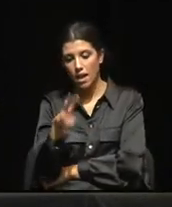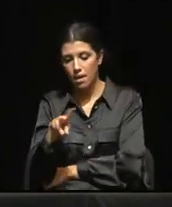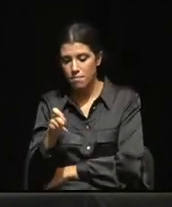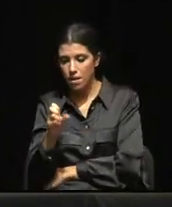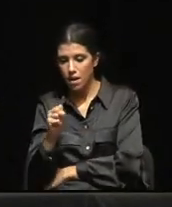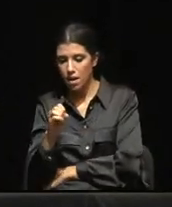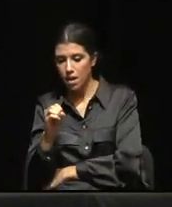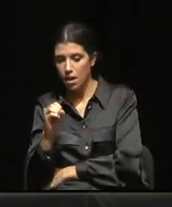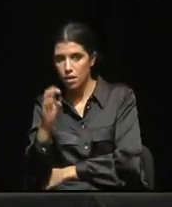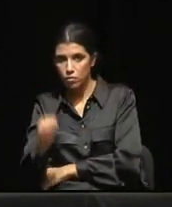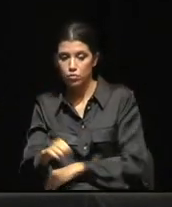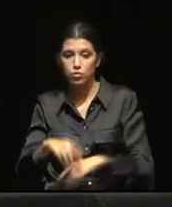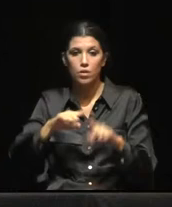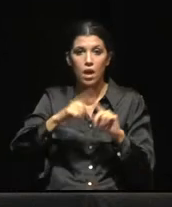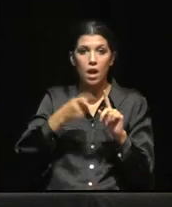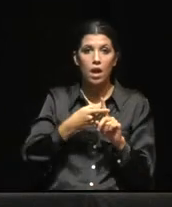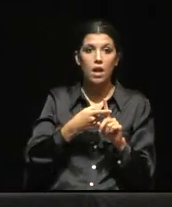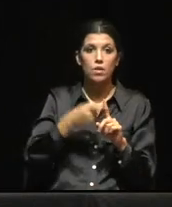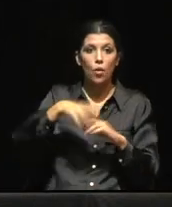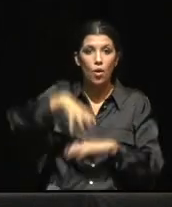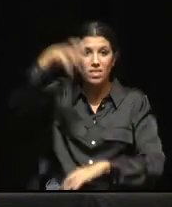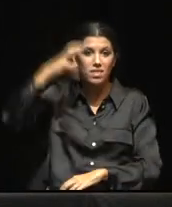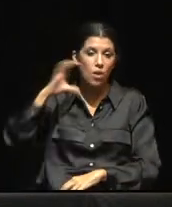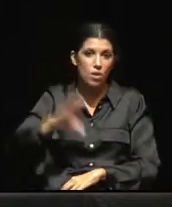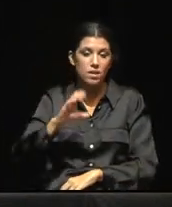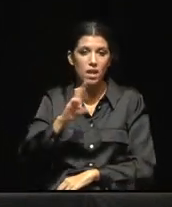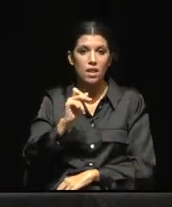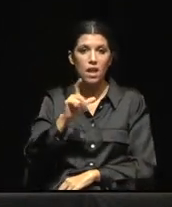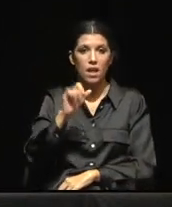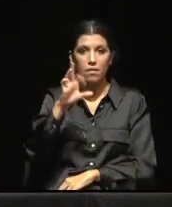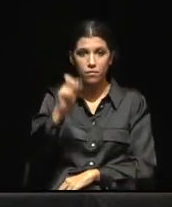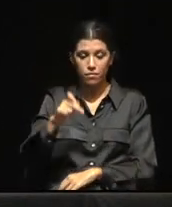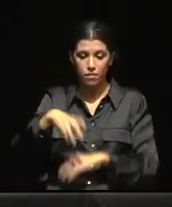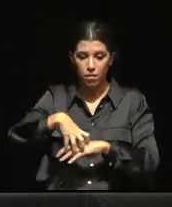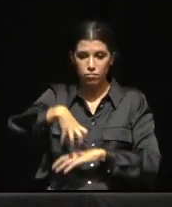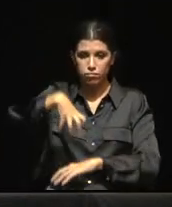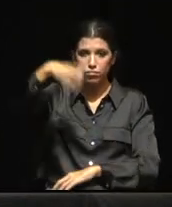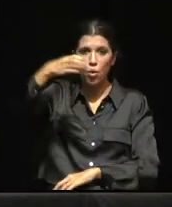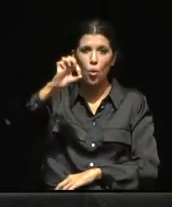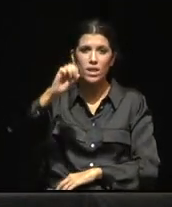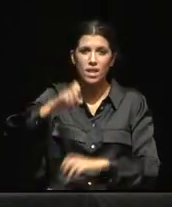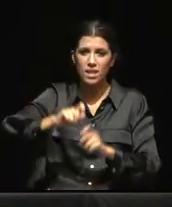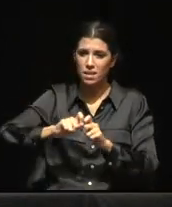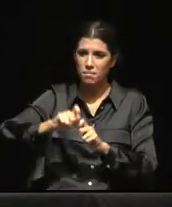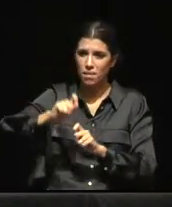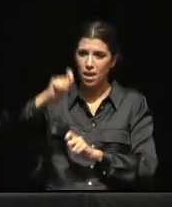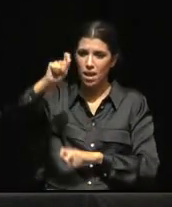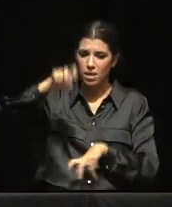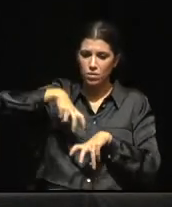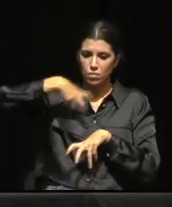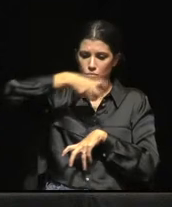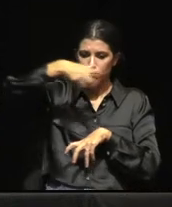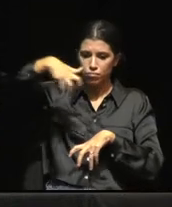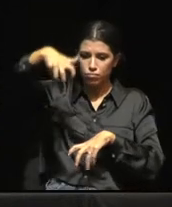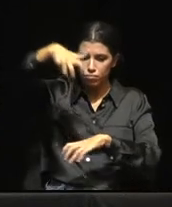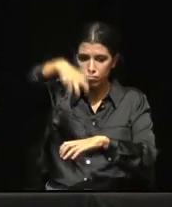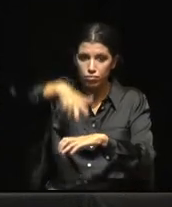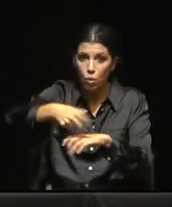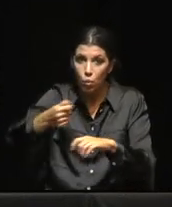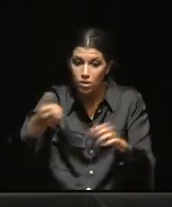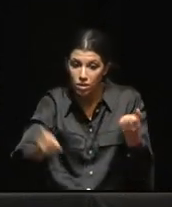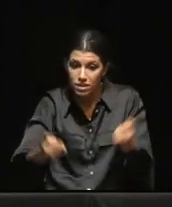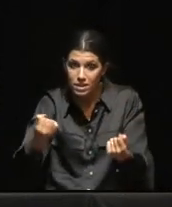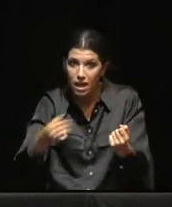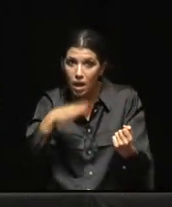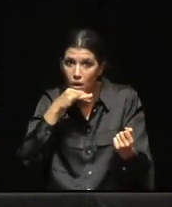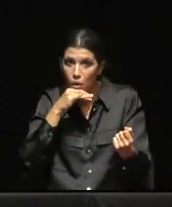lançou-se do Alto dos 80 m do Hotel Alfa 11 Hotel Corintia e quase aterrou em cima de um carro Patrulha acabando por ficar